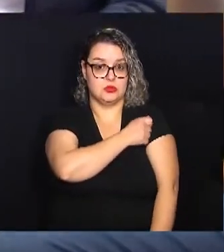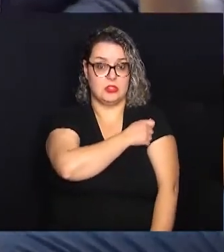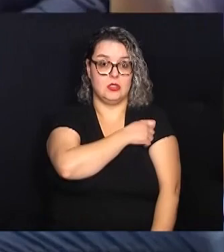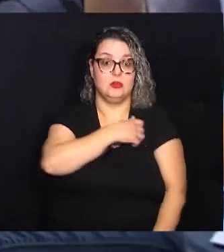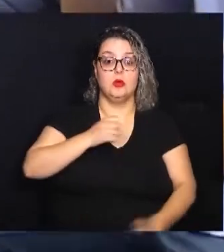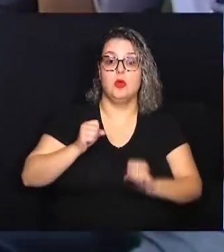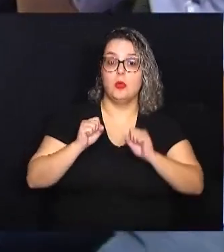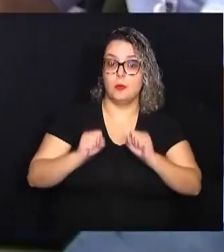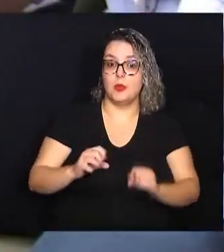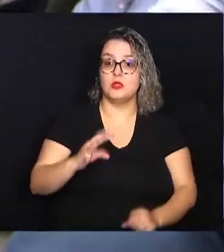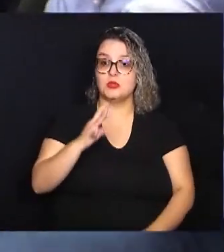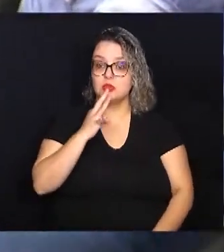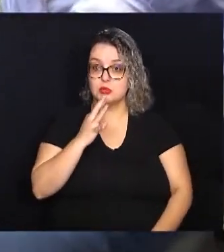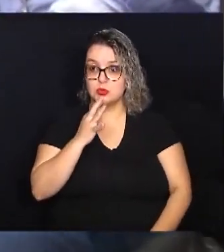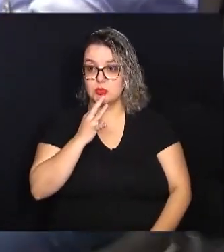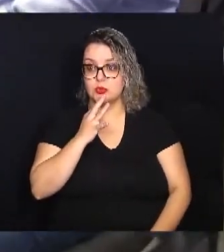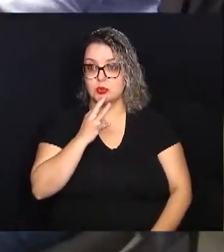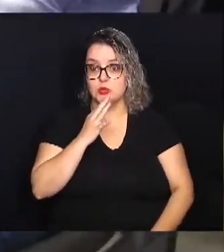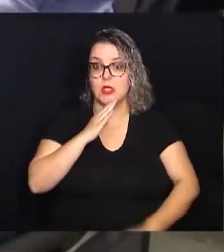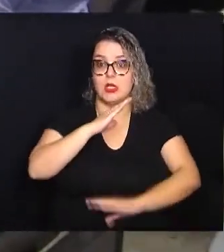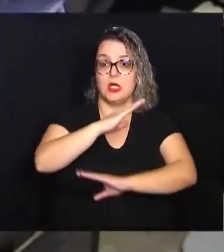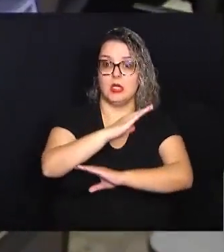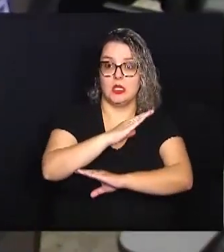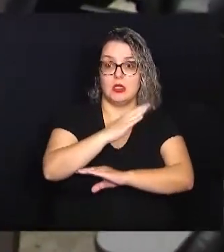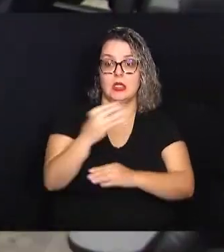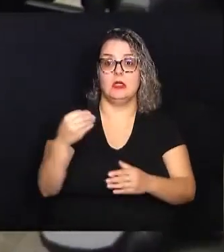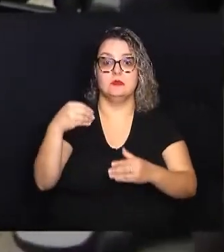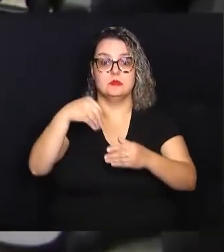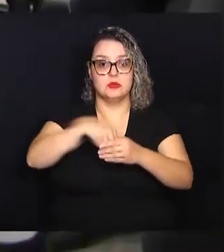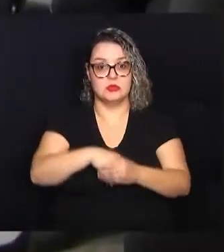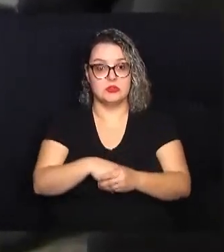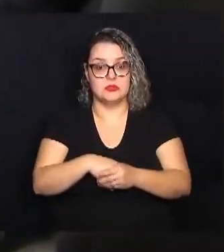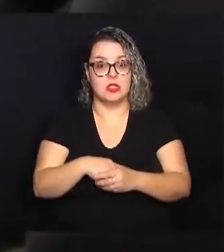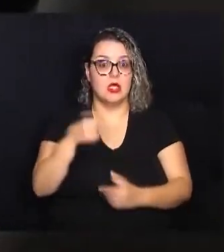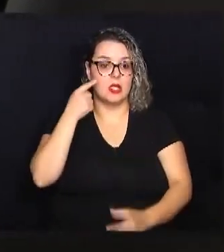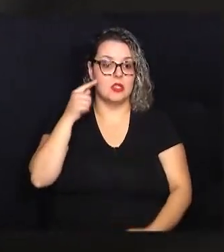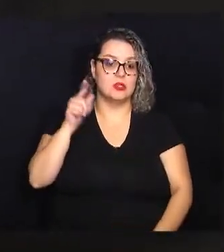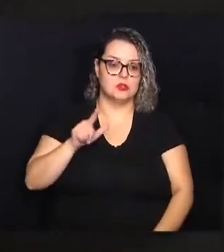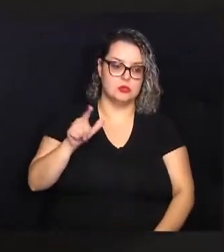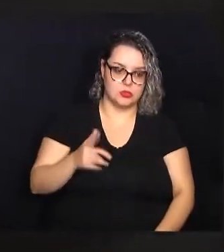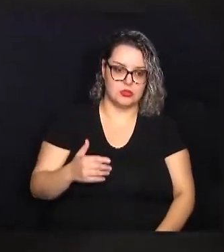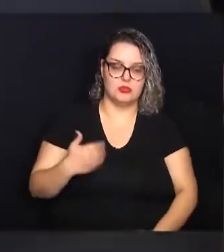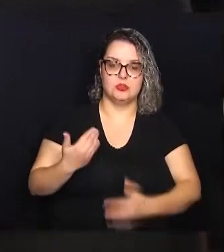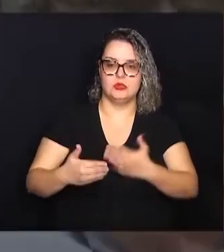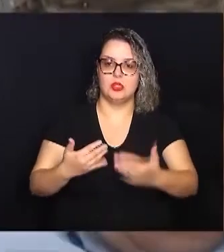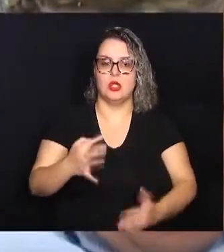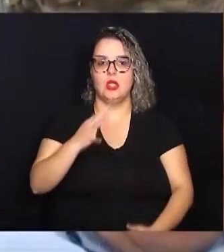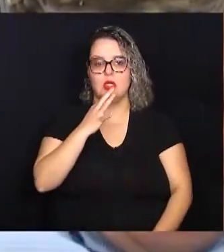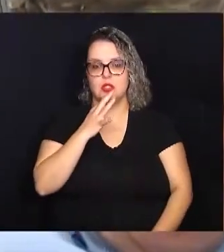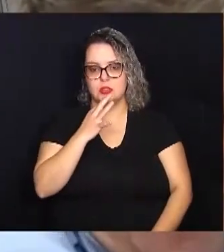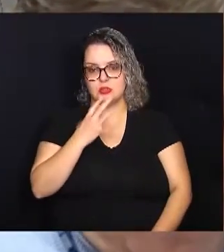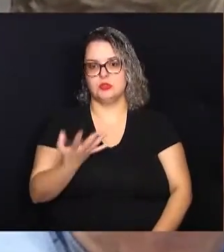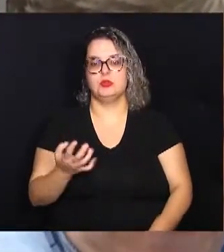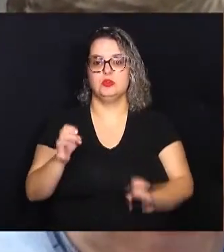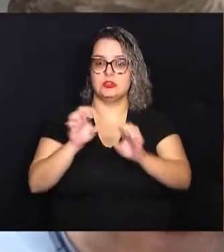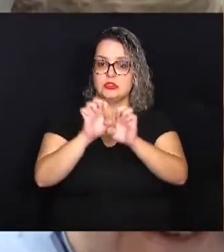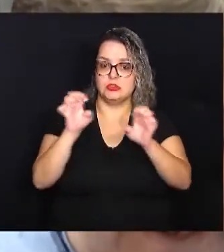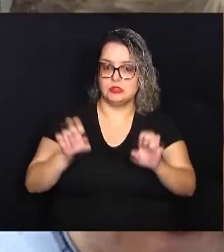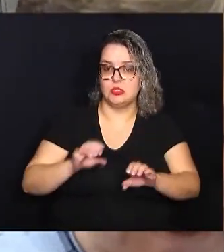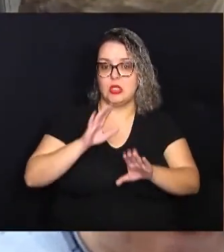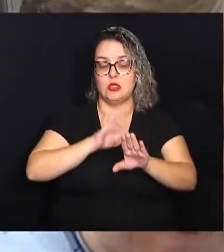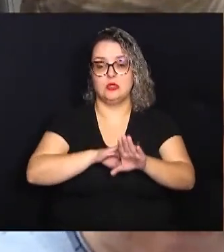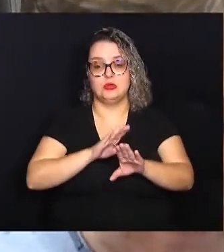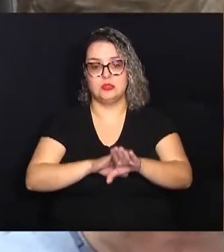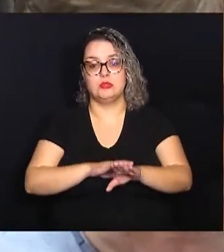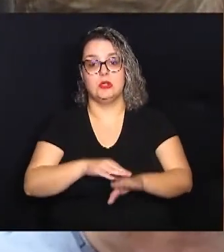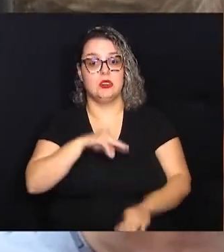possam conhecer a Câmara do lado de dentro e, obviamente, que a partir daí, ela conhecendo a estrutura, o funcionamento, a